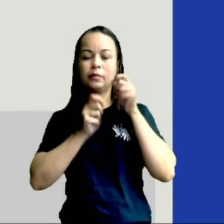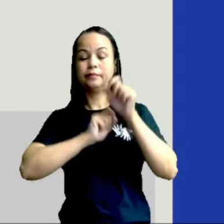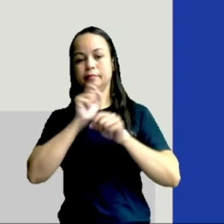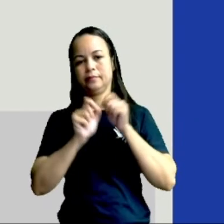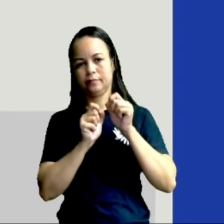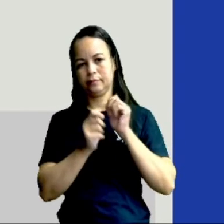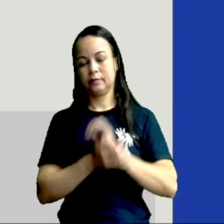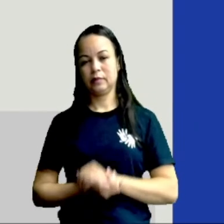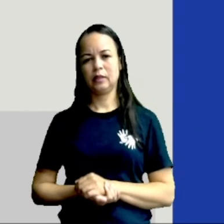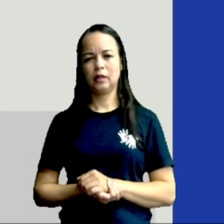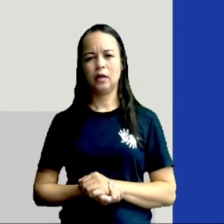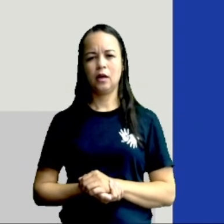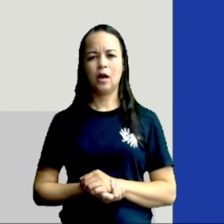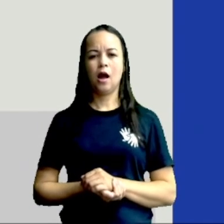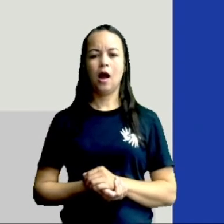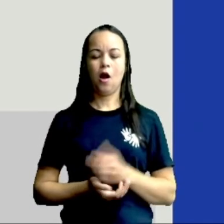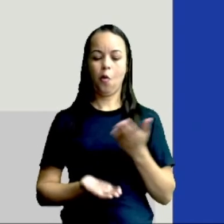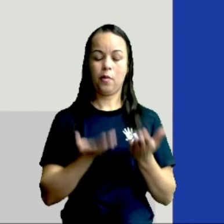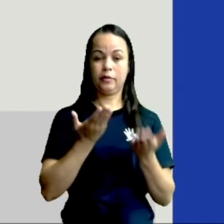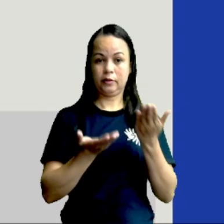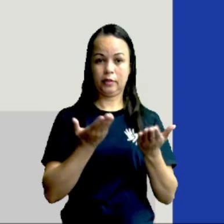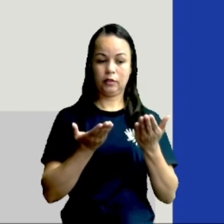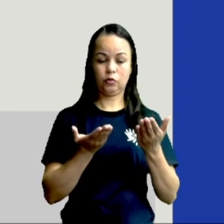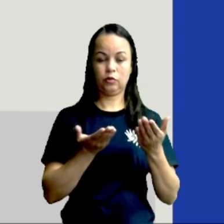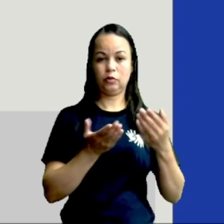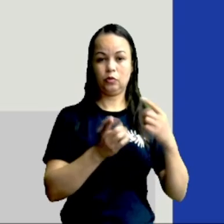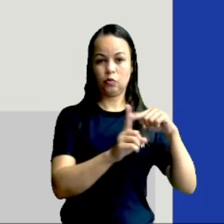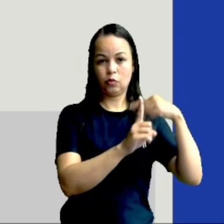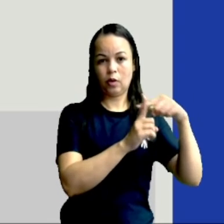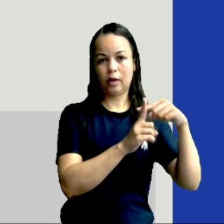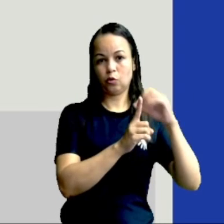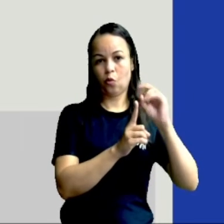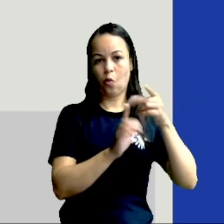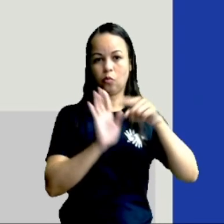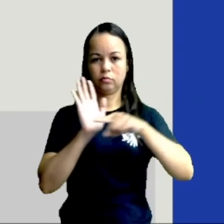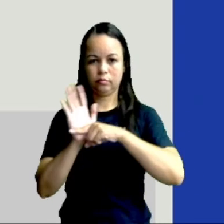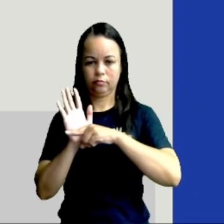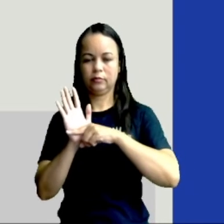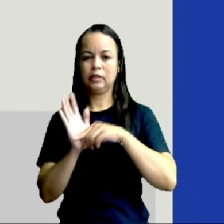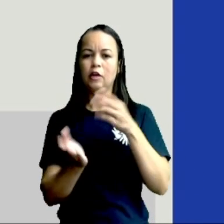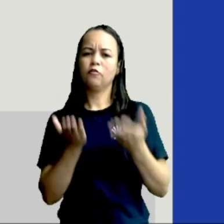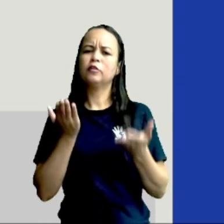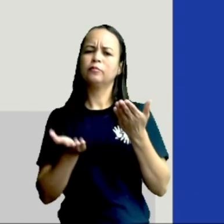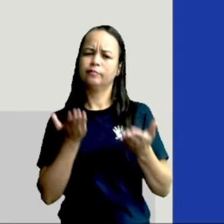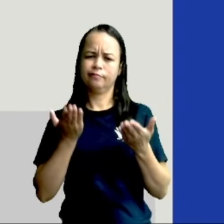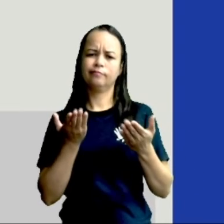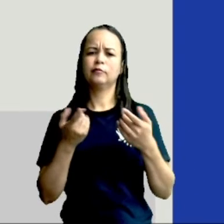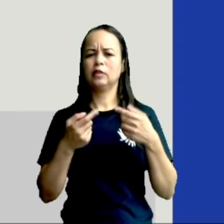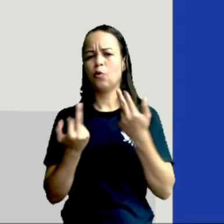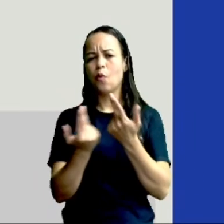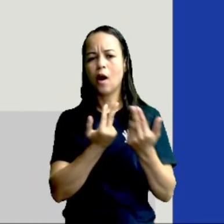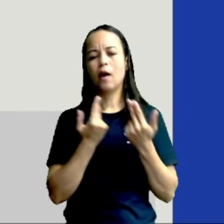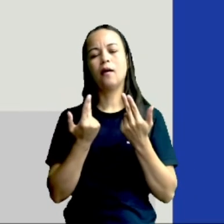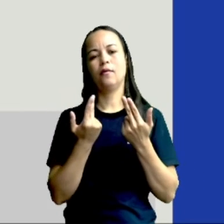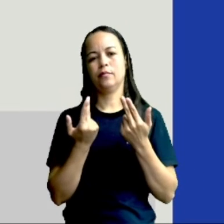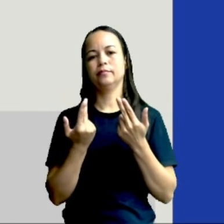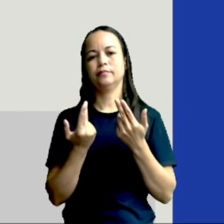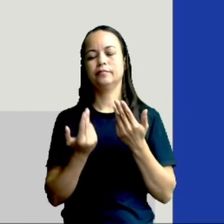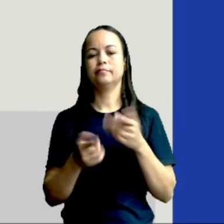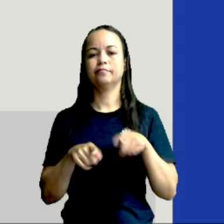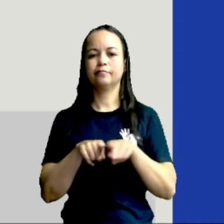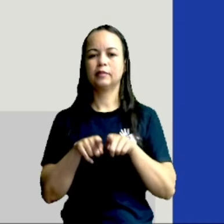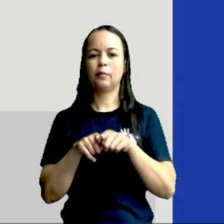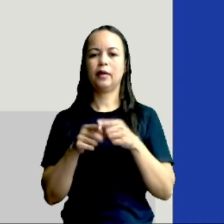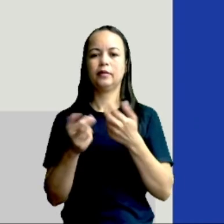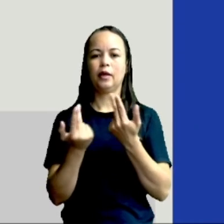aí, que aumentando de um lado ou diminuindo, eu vou estar aumentando ou diminuindo do outro lado